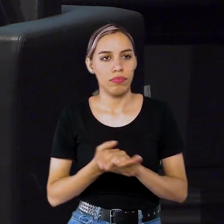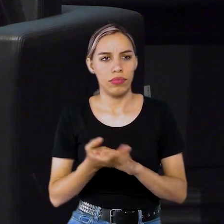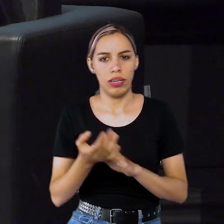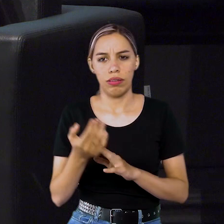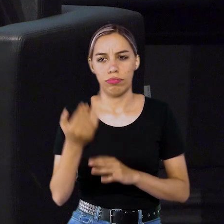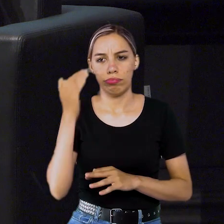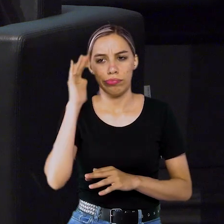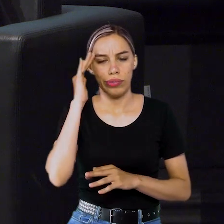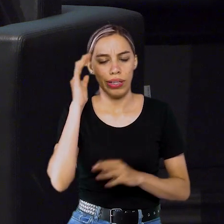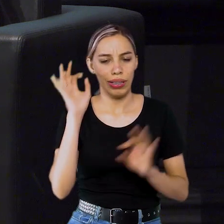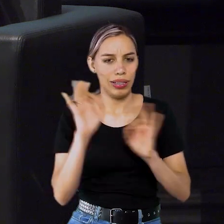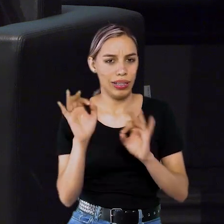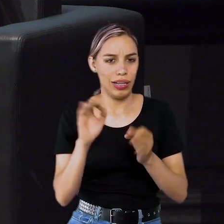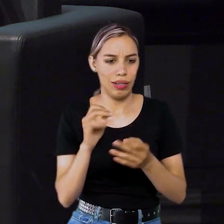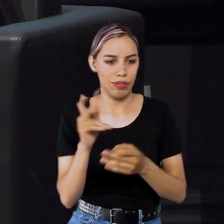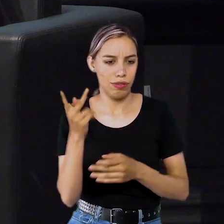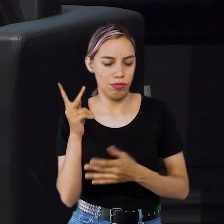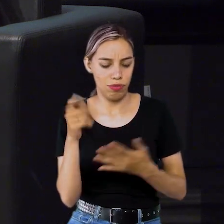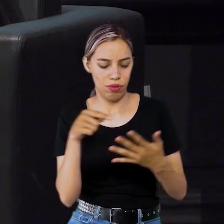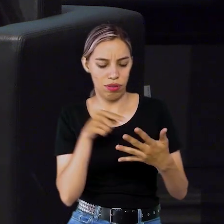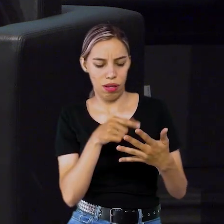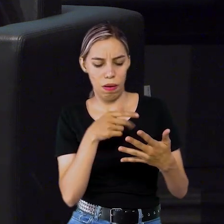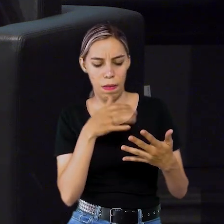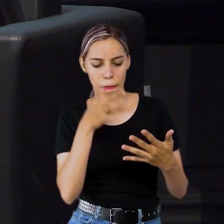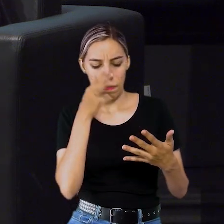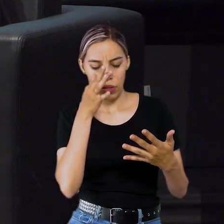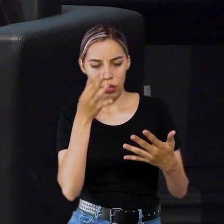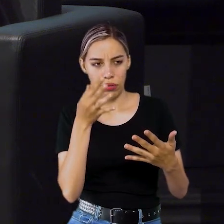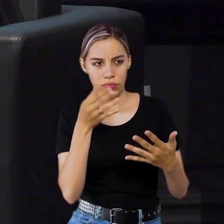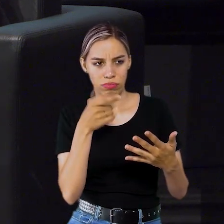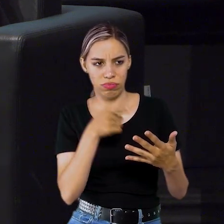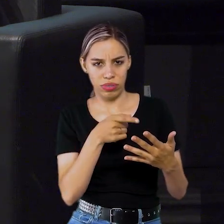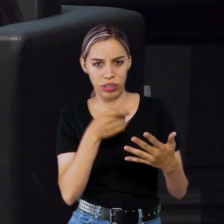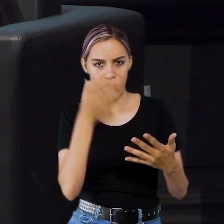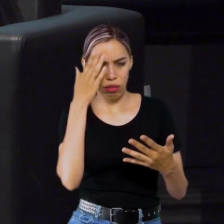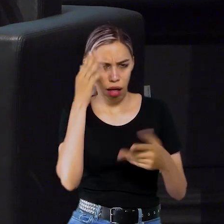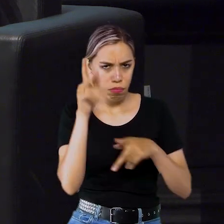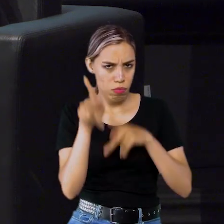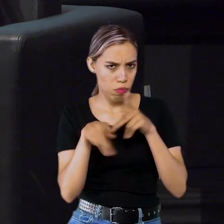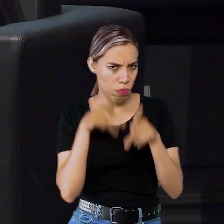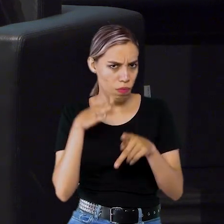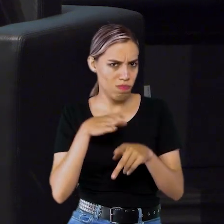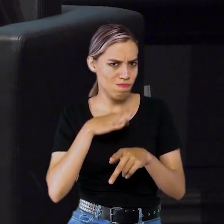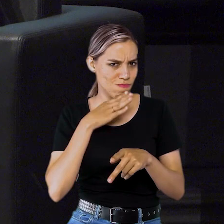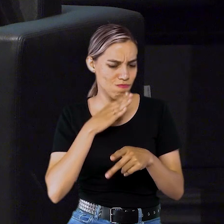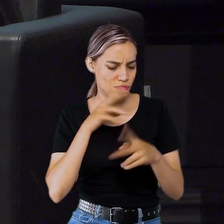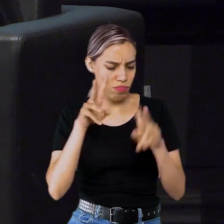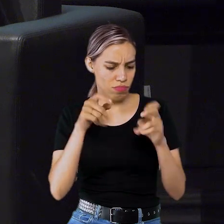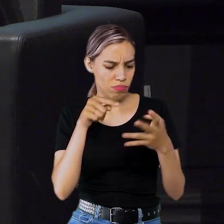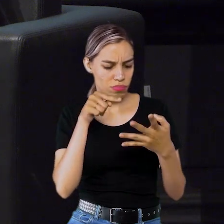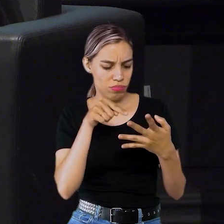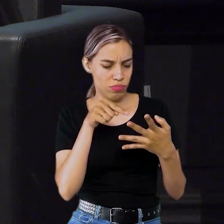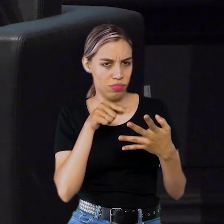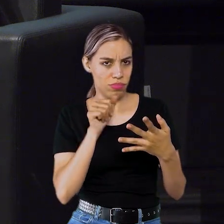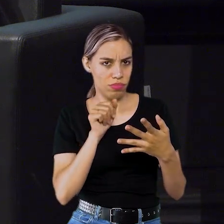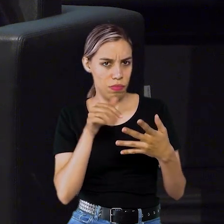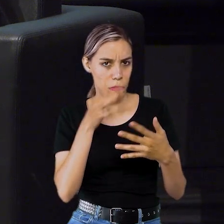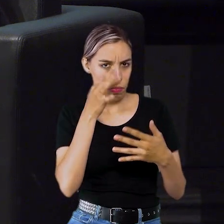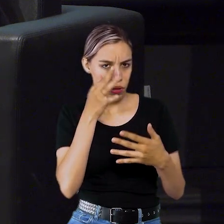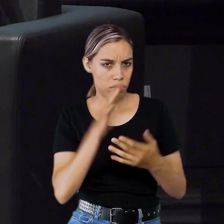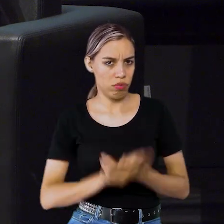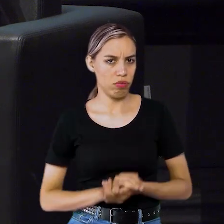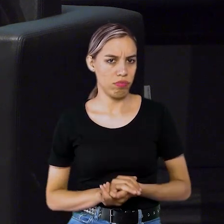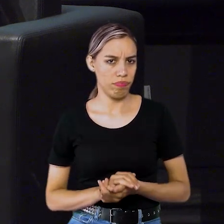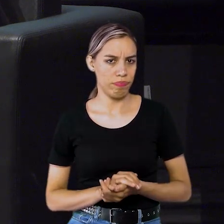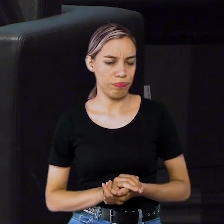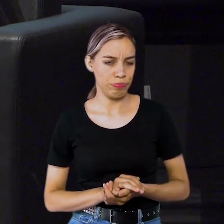Não entende da história dessa planta, do povo, né, que tem o conhecimento sobre ela,